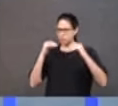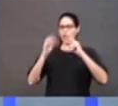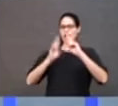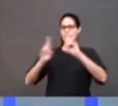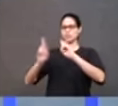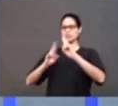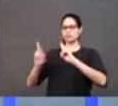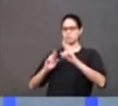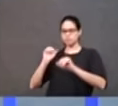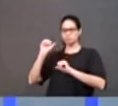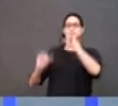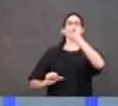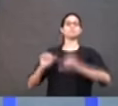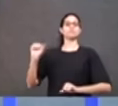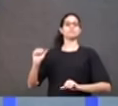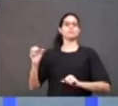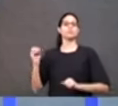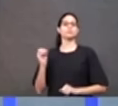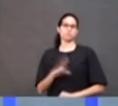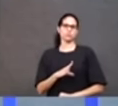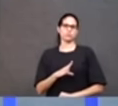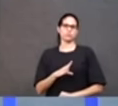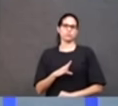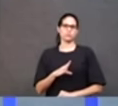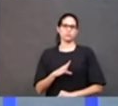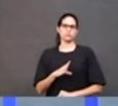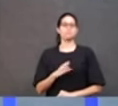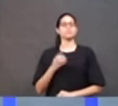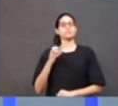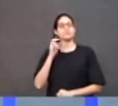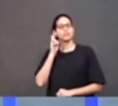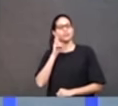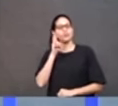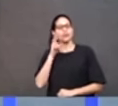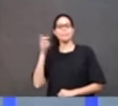relacionamento. Inclusive, eu quero lembrar que aquele